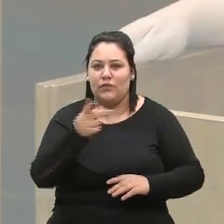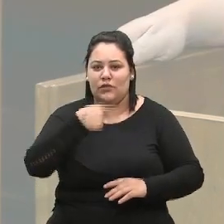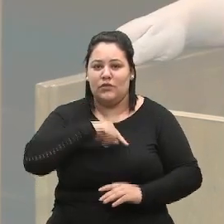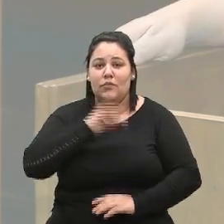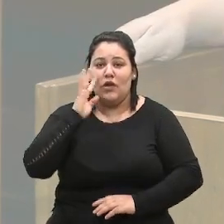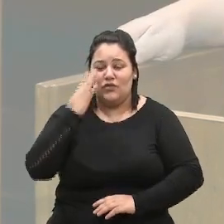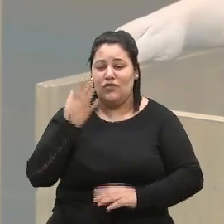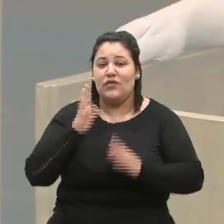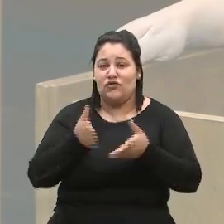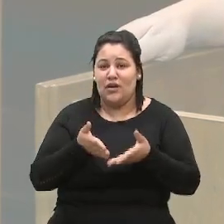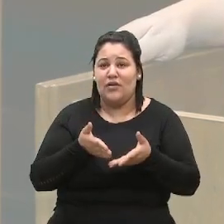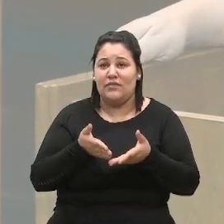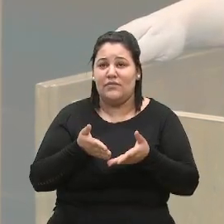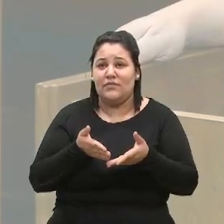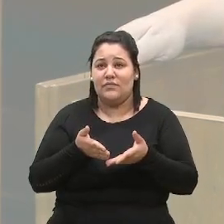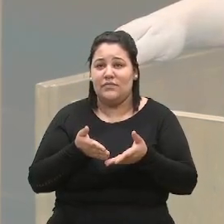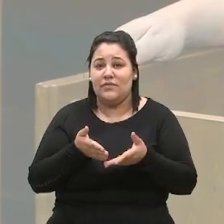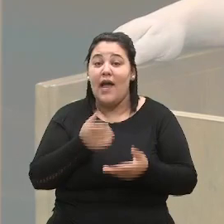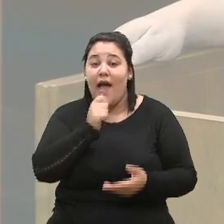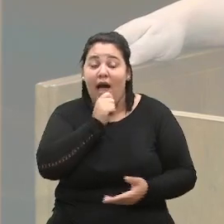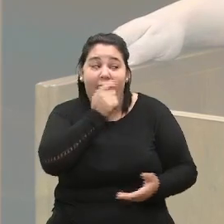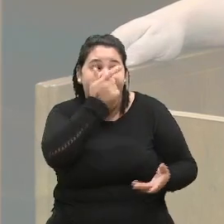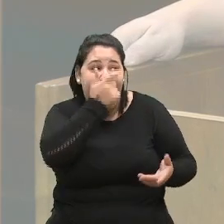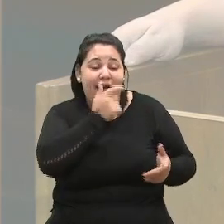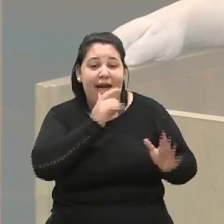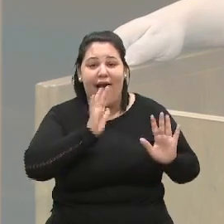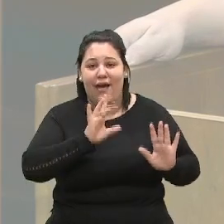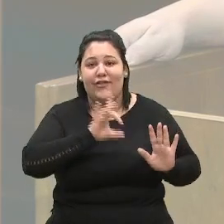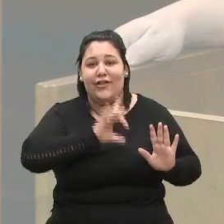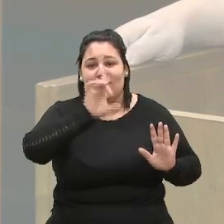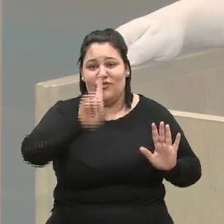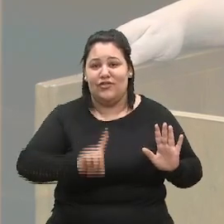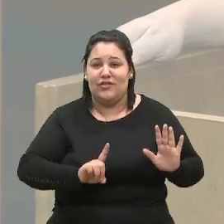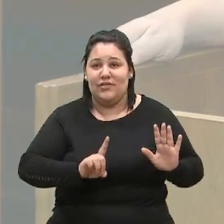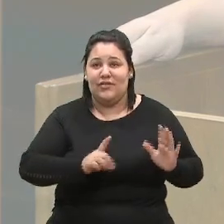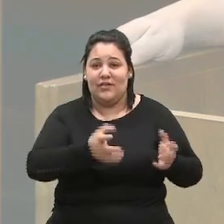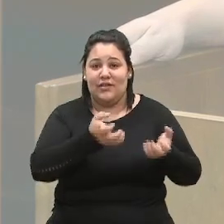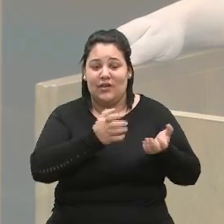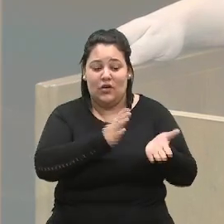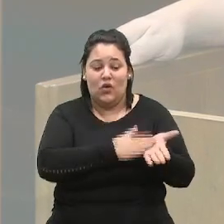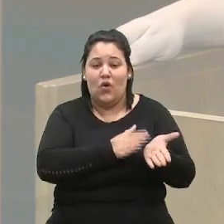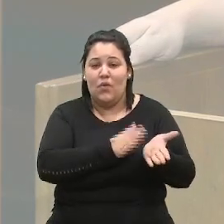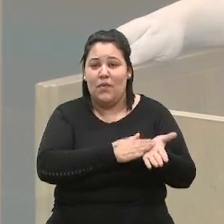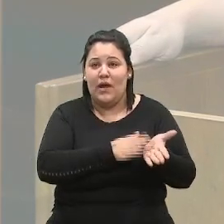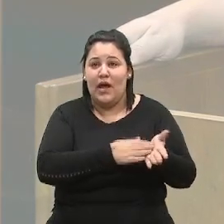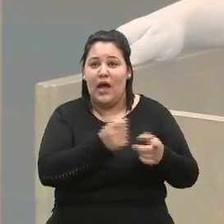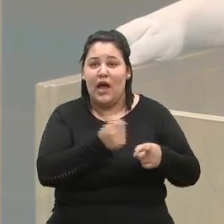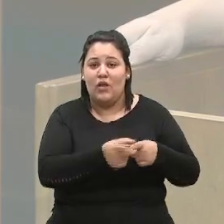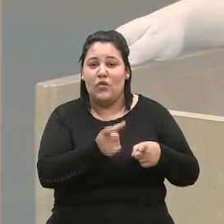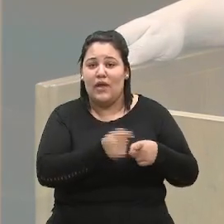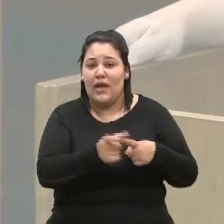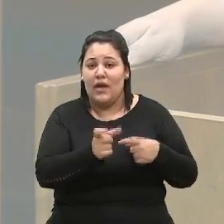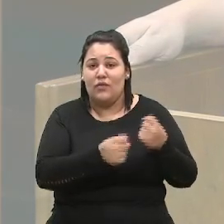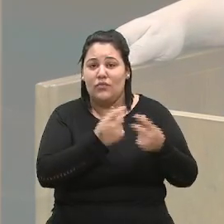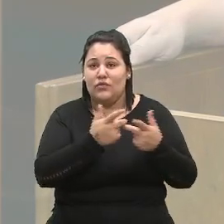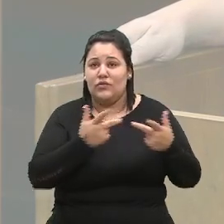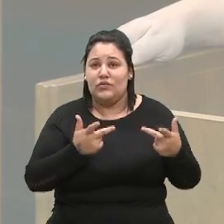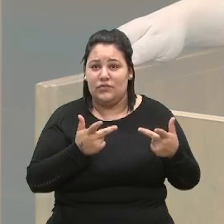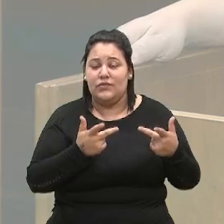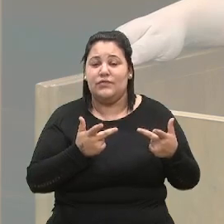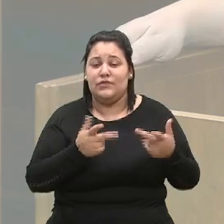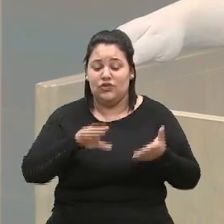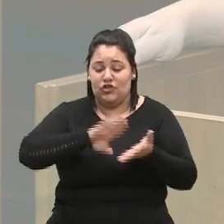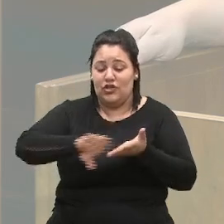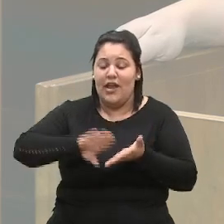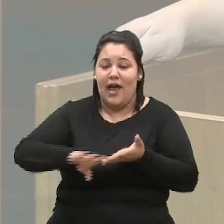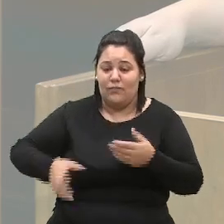situação, ainda acham, né, que tem o direito de querer cobrar um aluguel das canchas lá em cima, de querer tirar as canchas dos